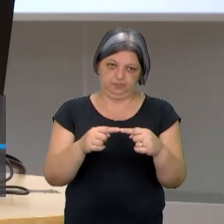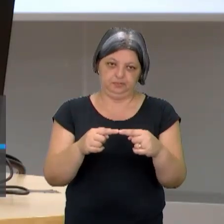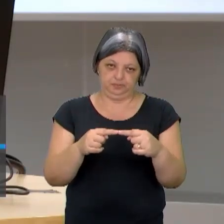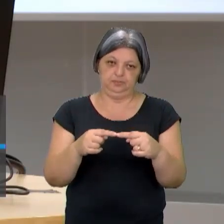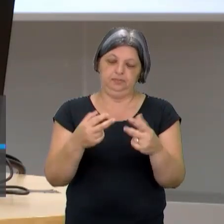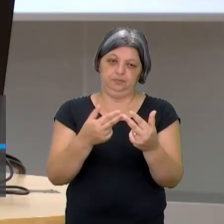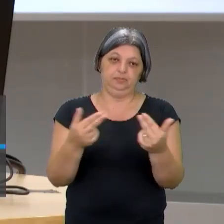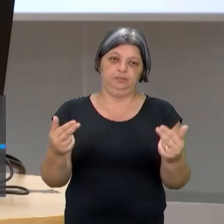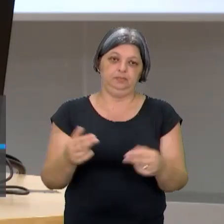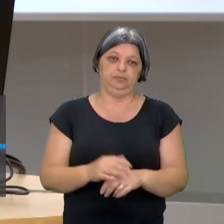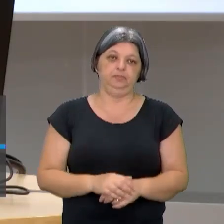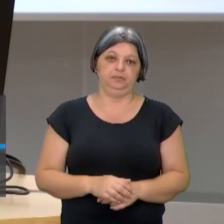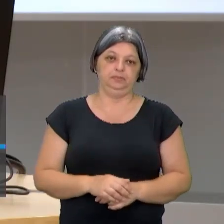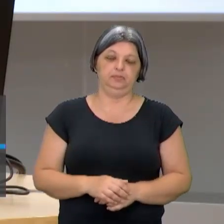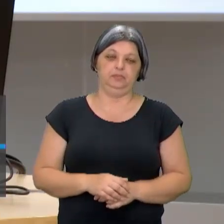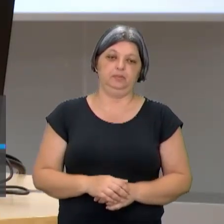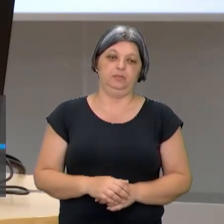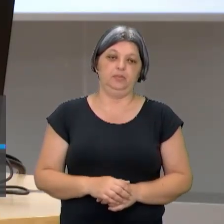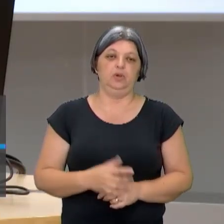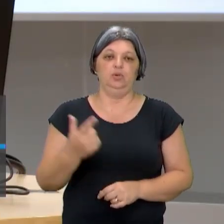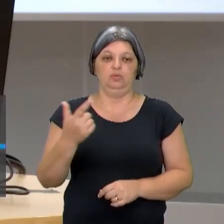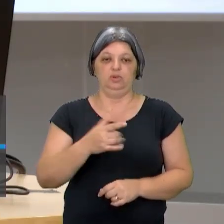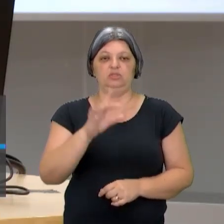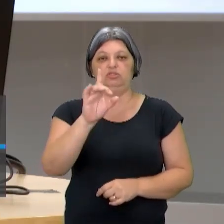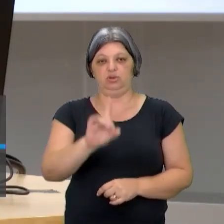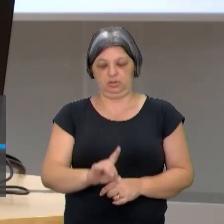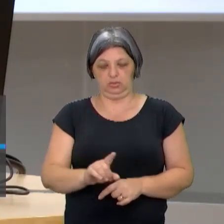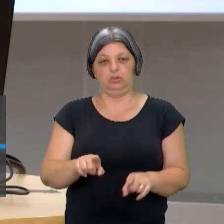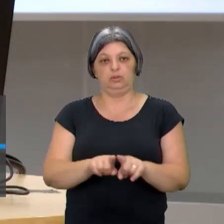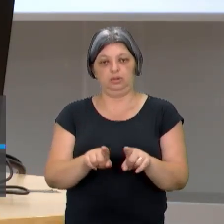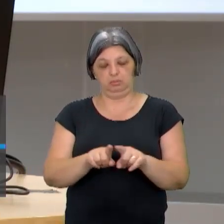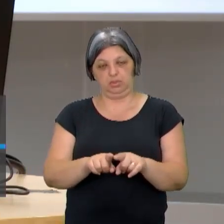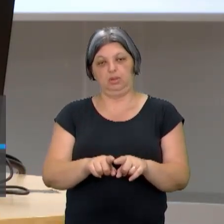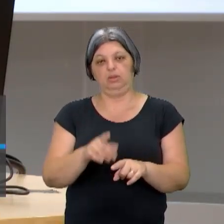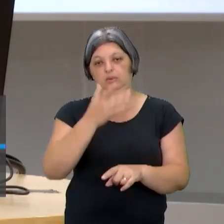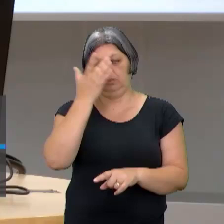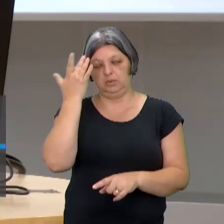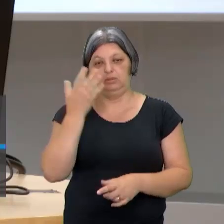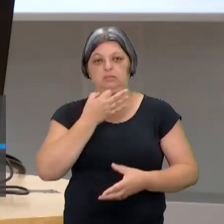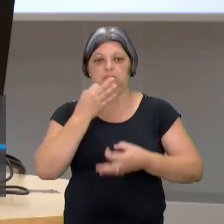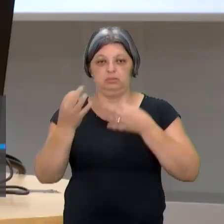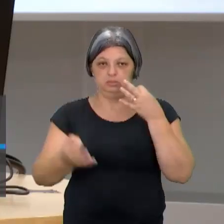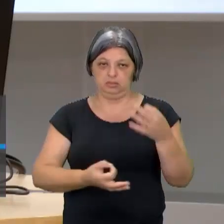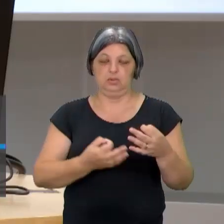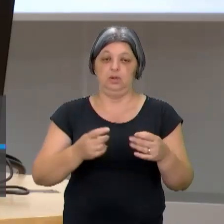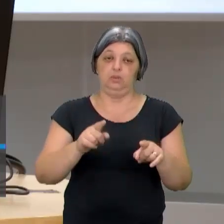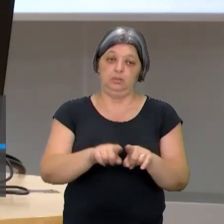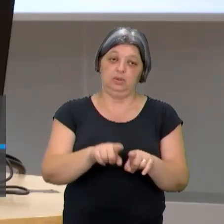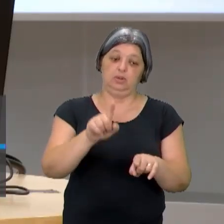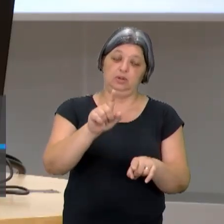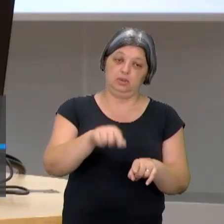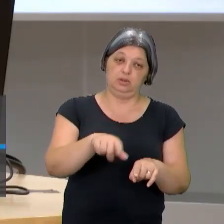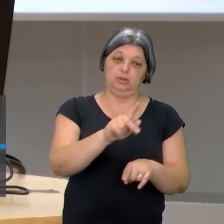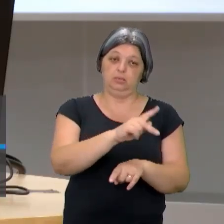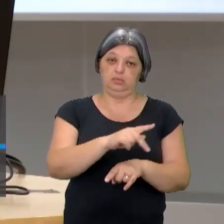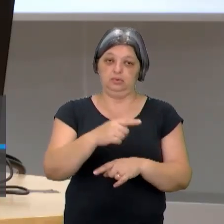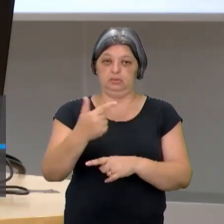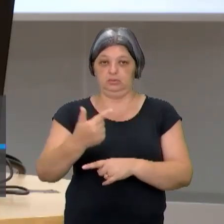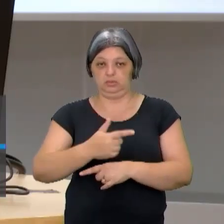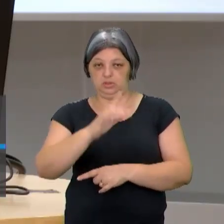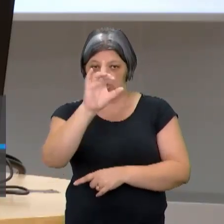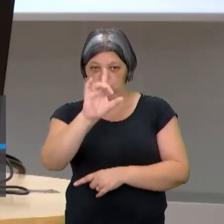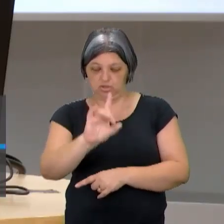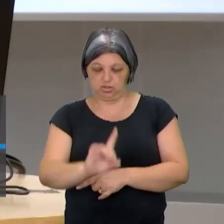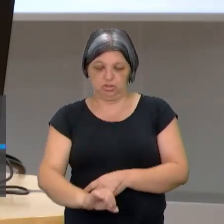algumas funções com o vice-diretor, como muitos aí colocaram, né, porque é ele o responsável pelo projeto de vida, mas